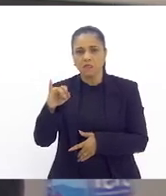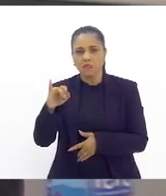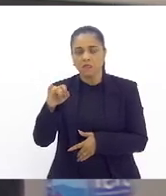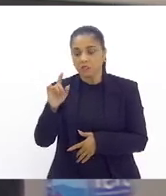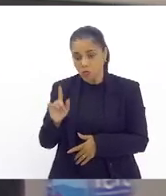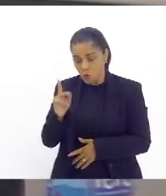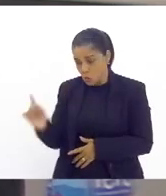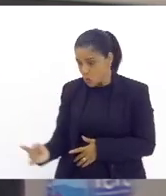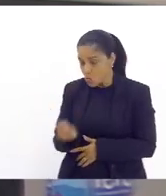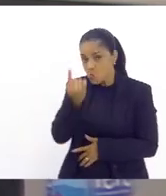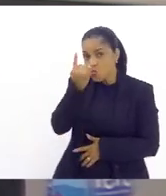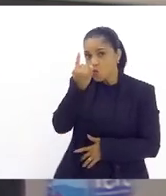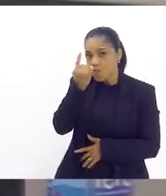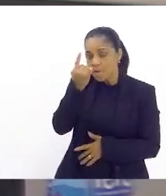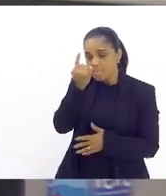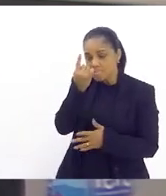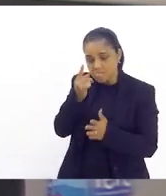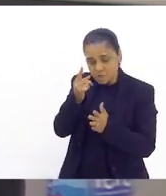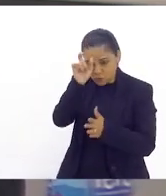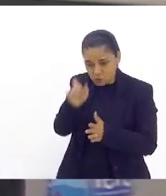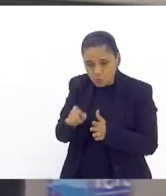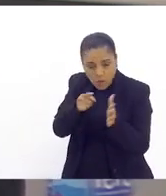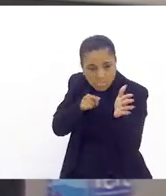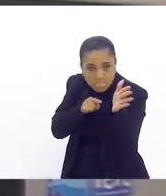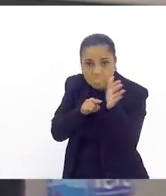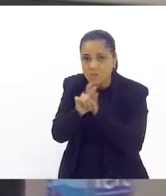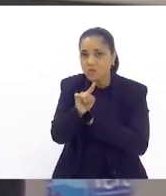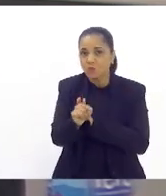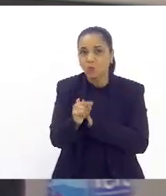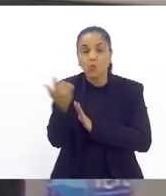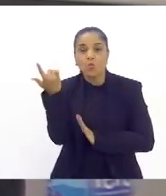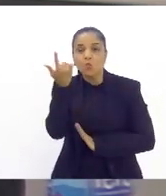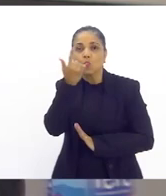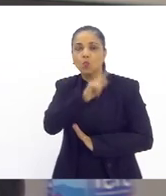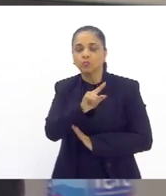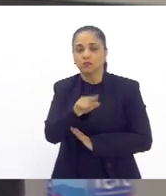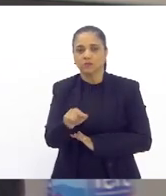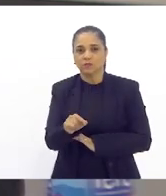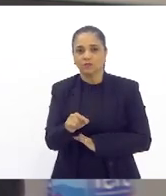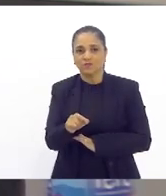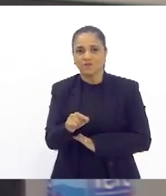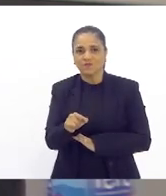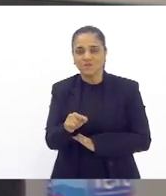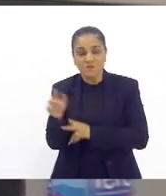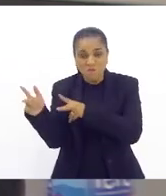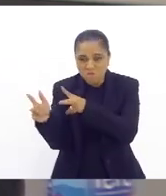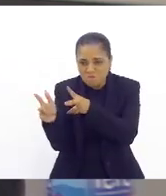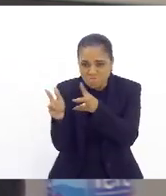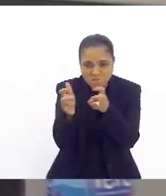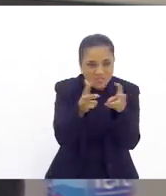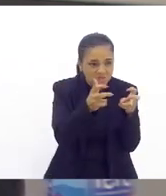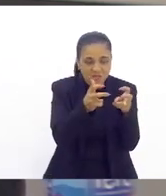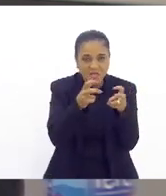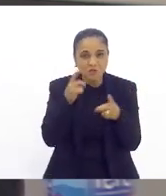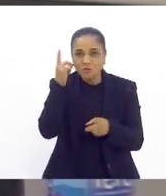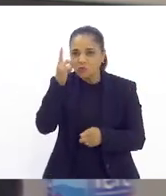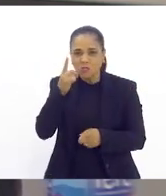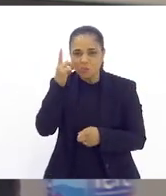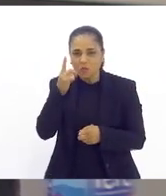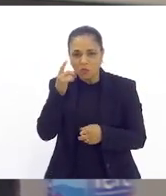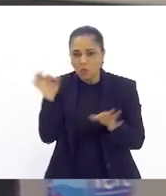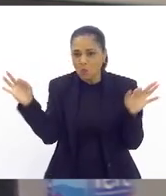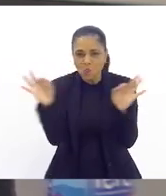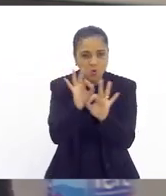um cidadão numa pergunta Conseguiu ver algo que os deputados e que ninguém tinha visto